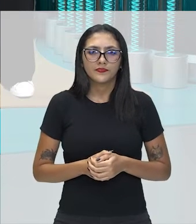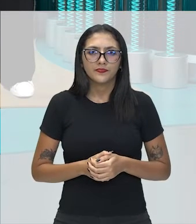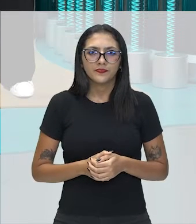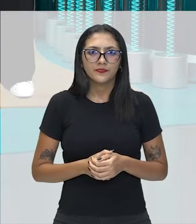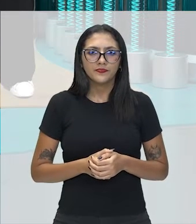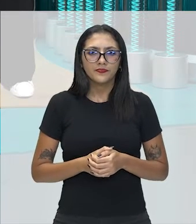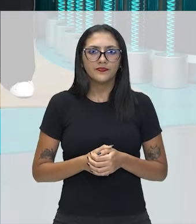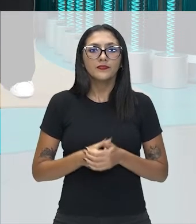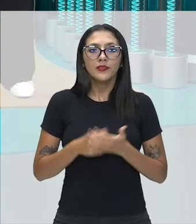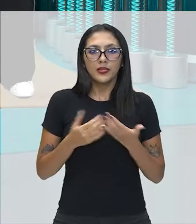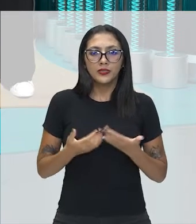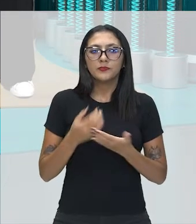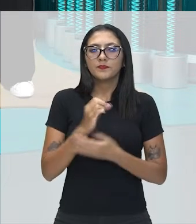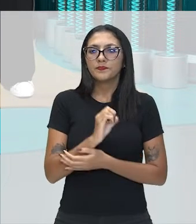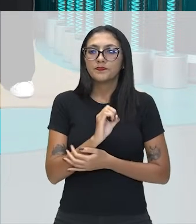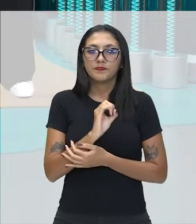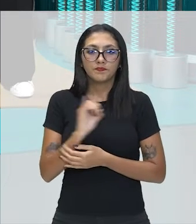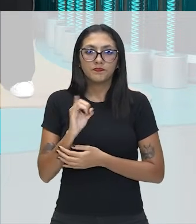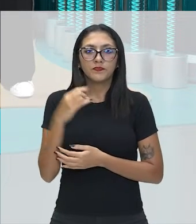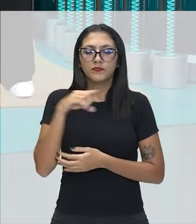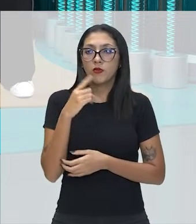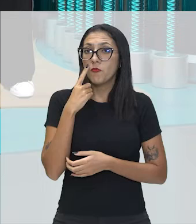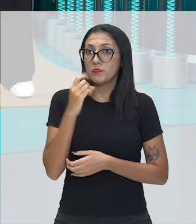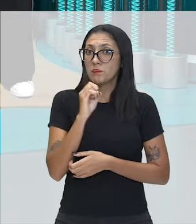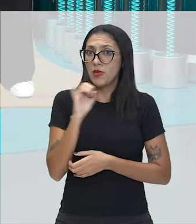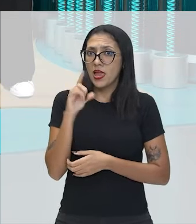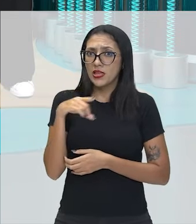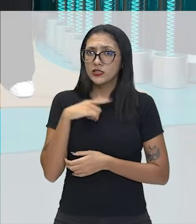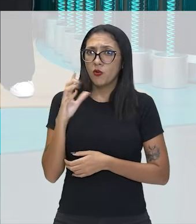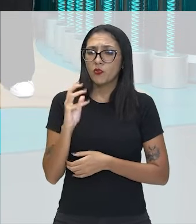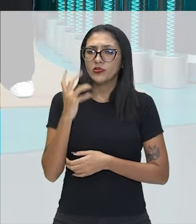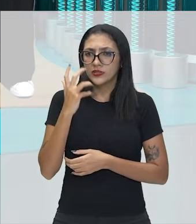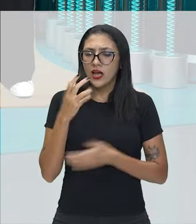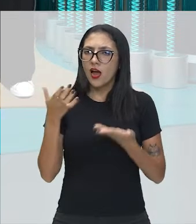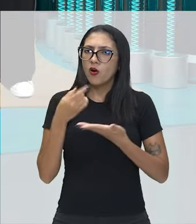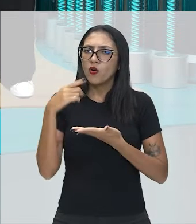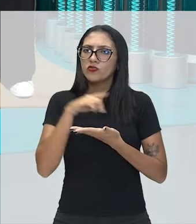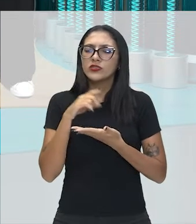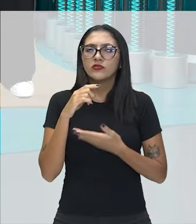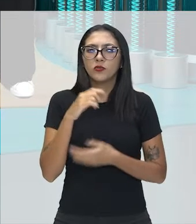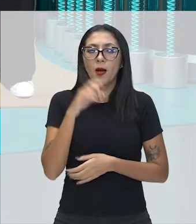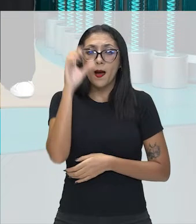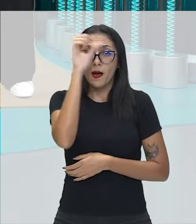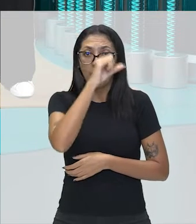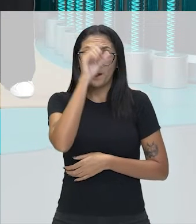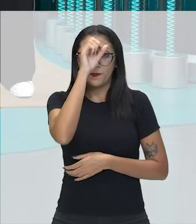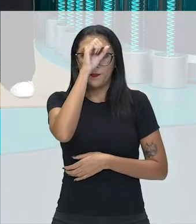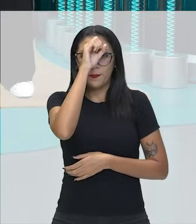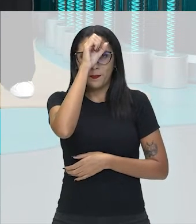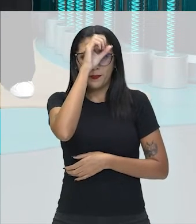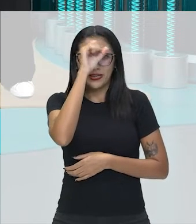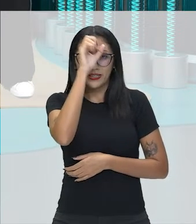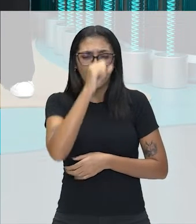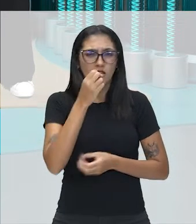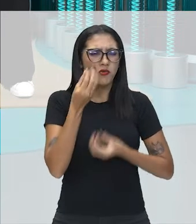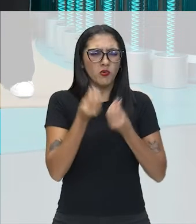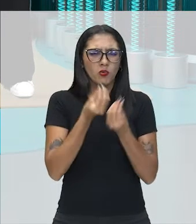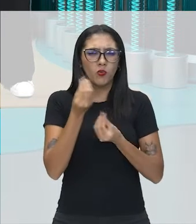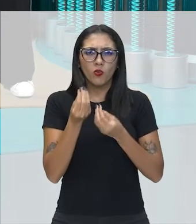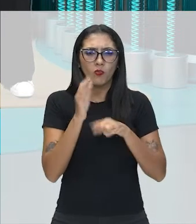se isso acontecer, nós vamos falar agora quais são os primeiros socorros, as